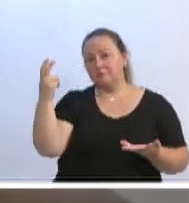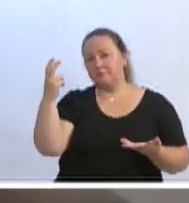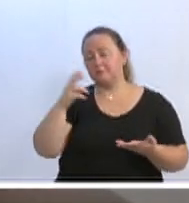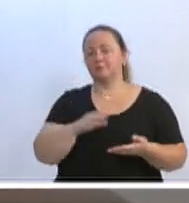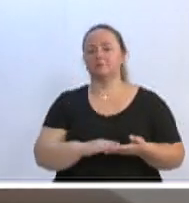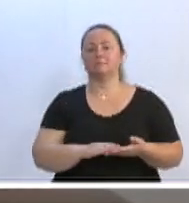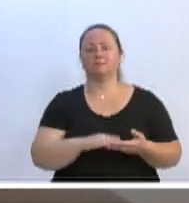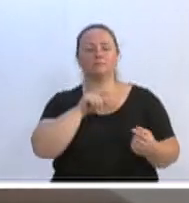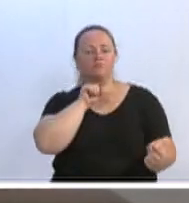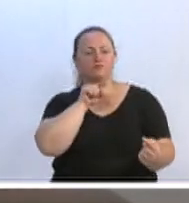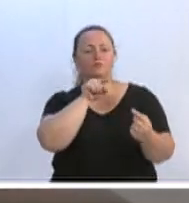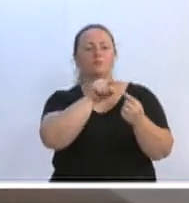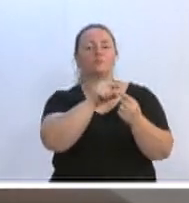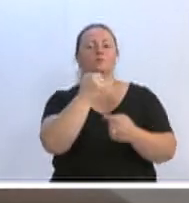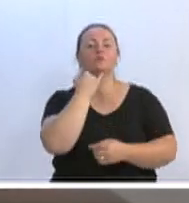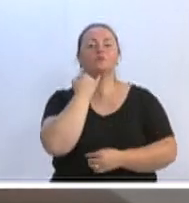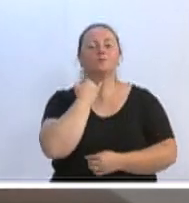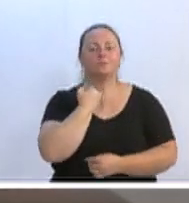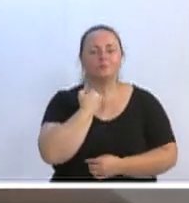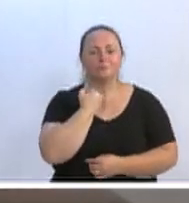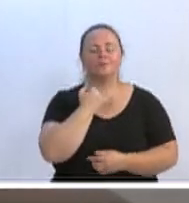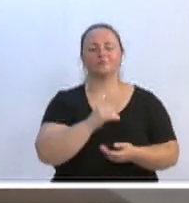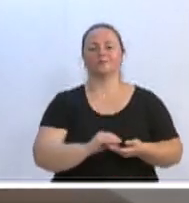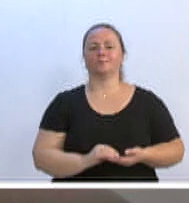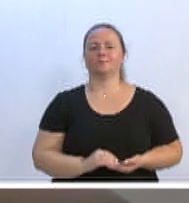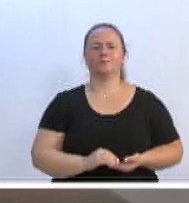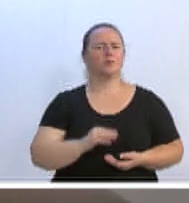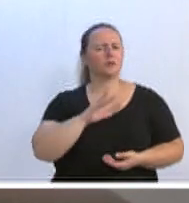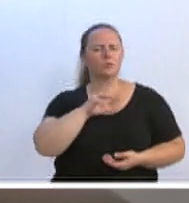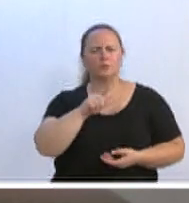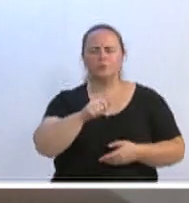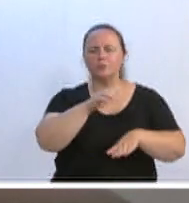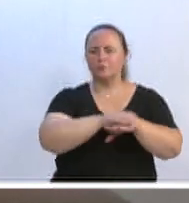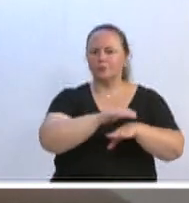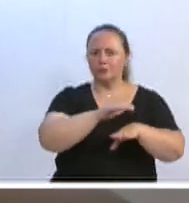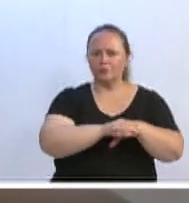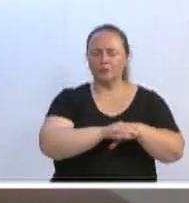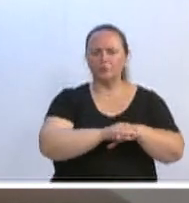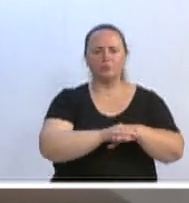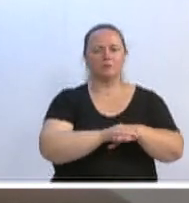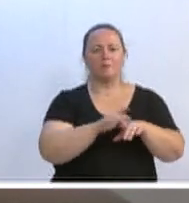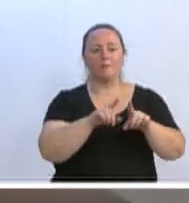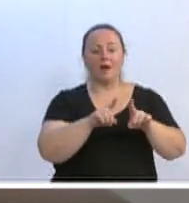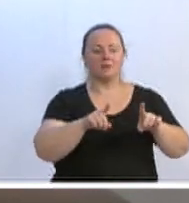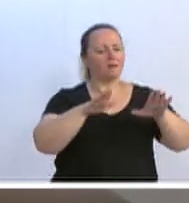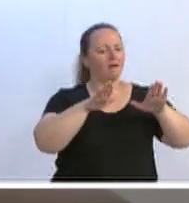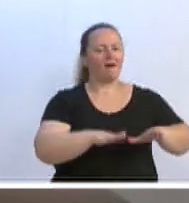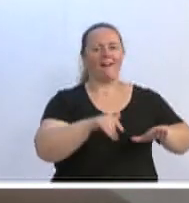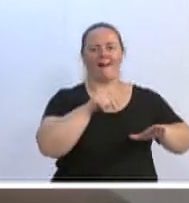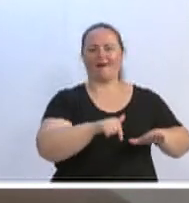boas intenções, tudo que ele fizer vai ficar aqui. Mas